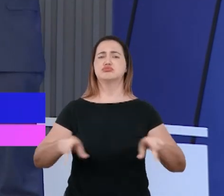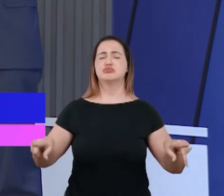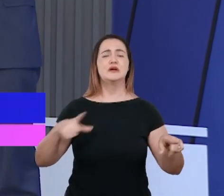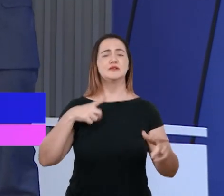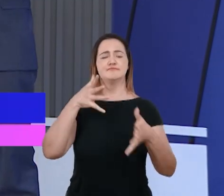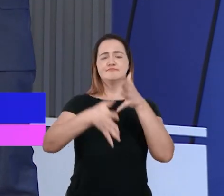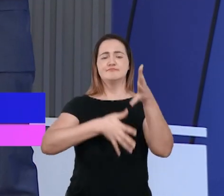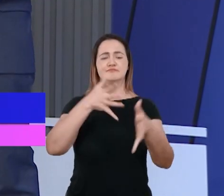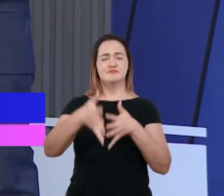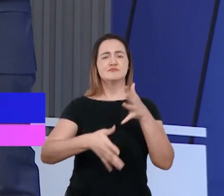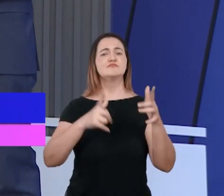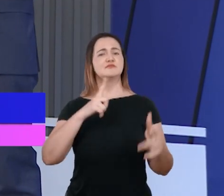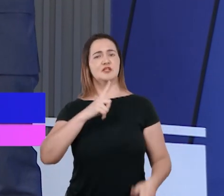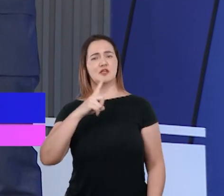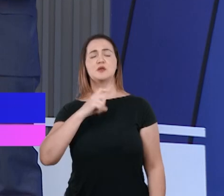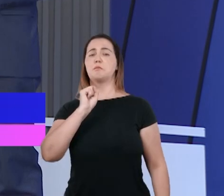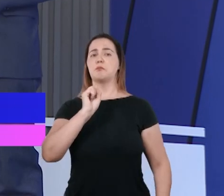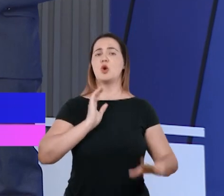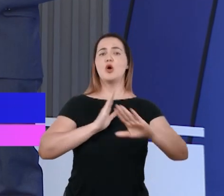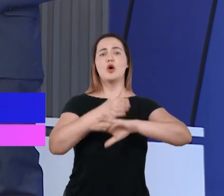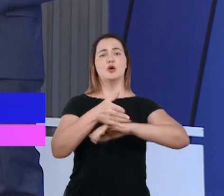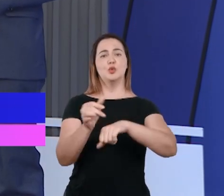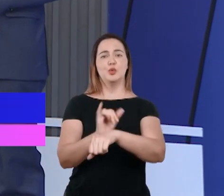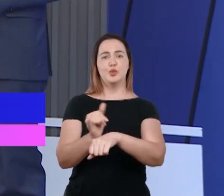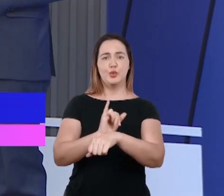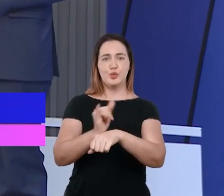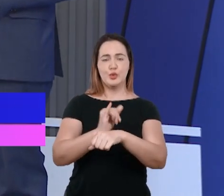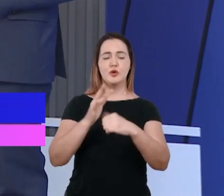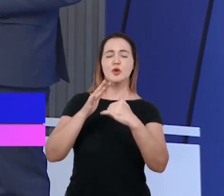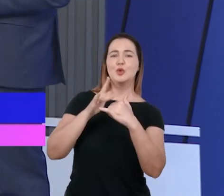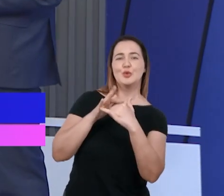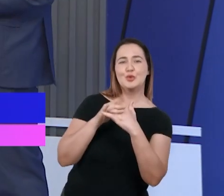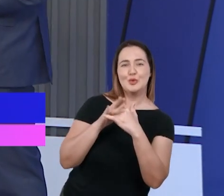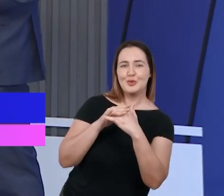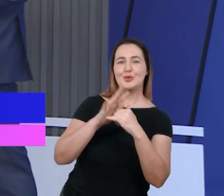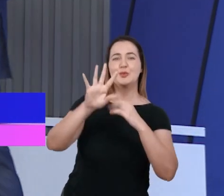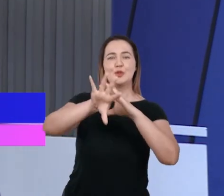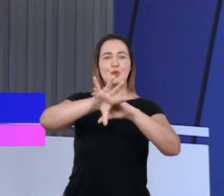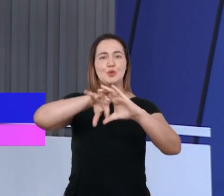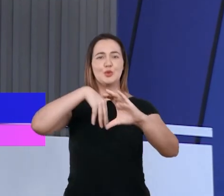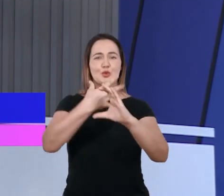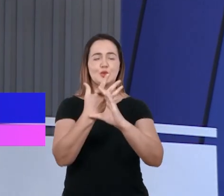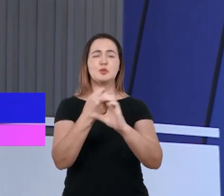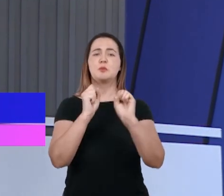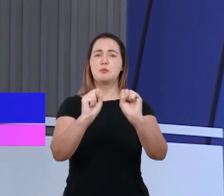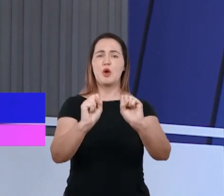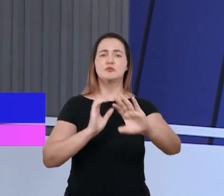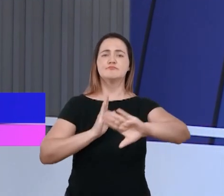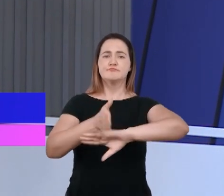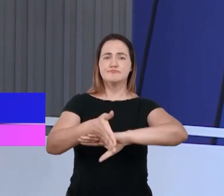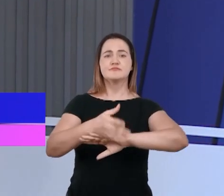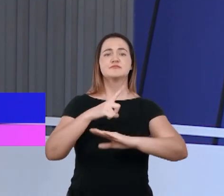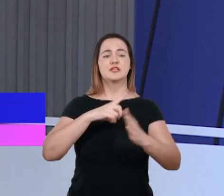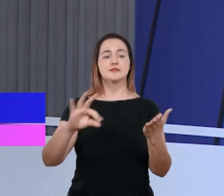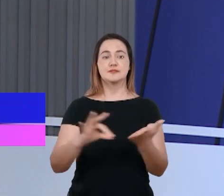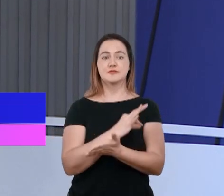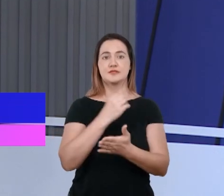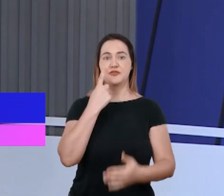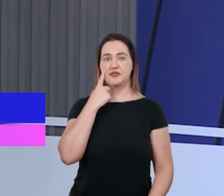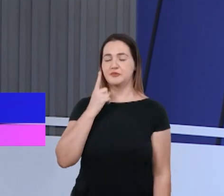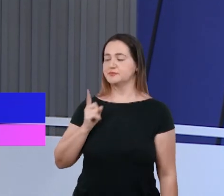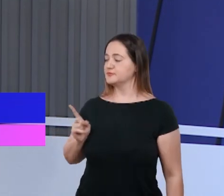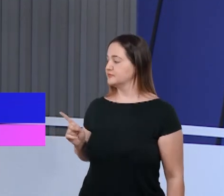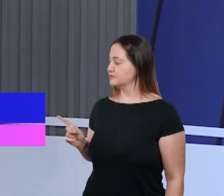com todo esse conteúdo e compreender ainda mais sobre a palavra do Senhor. Então vai lá no nosso canal Arena do